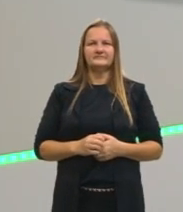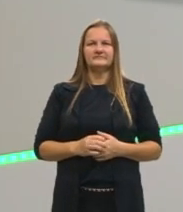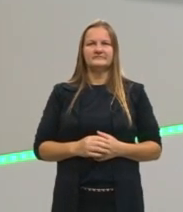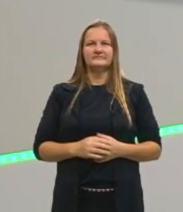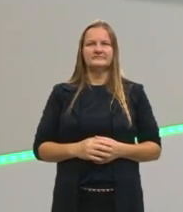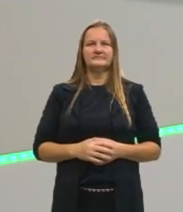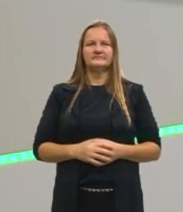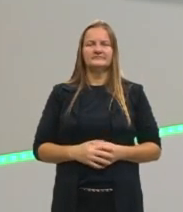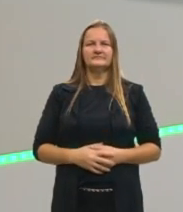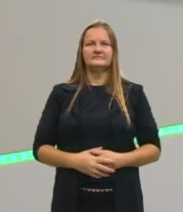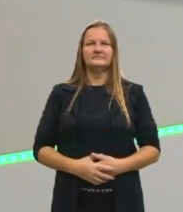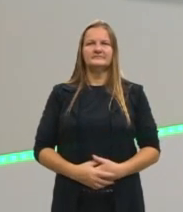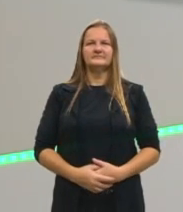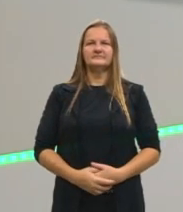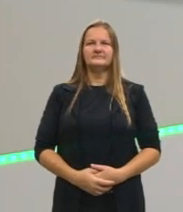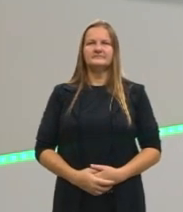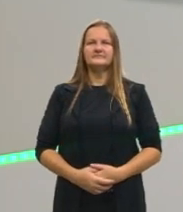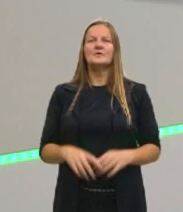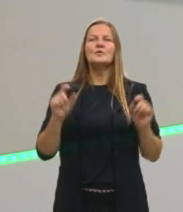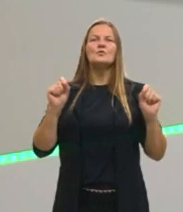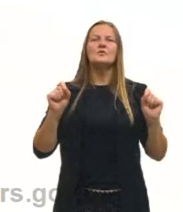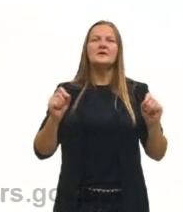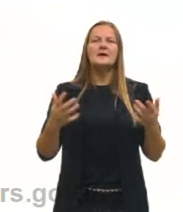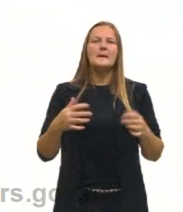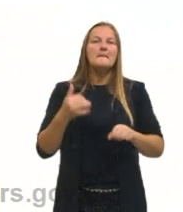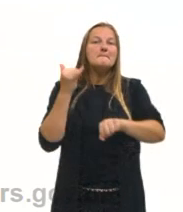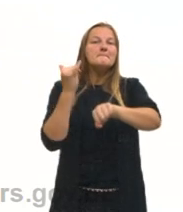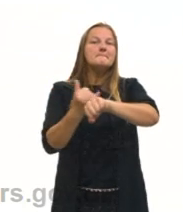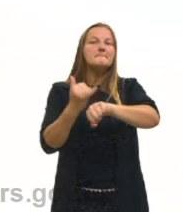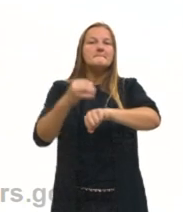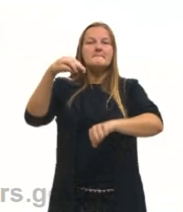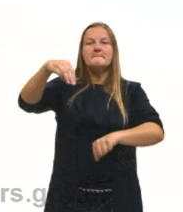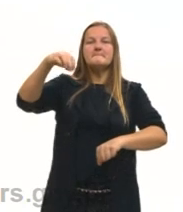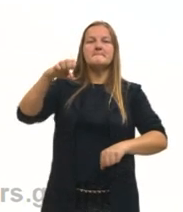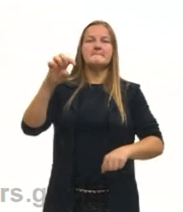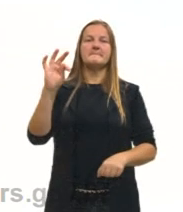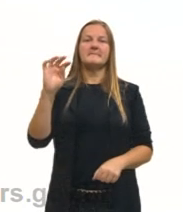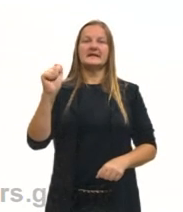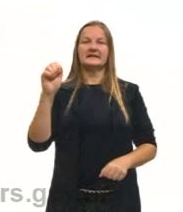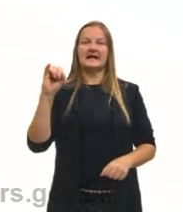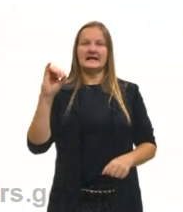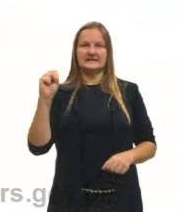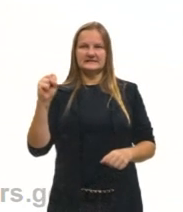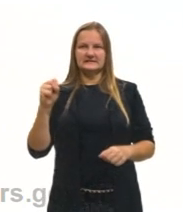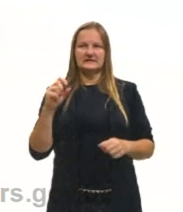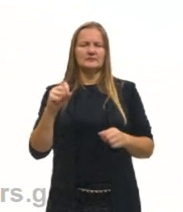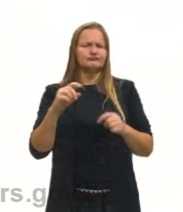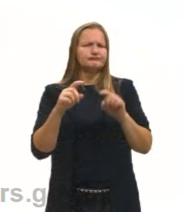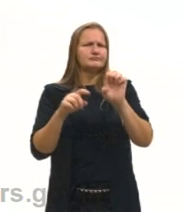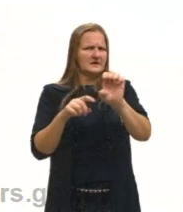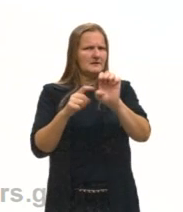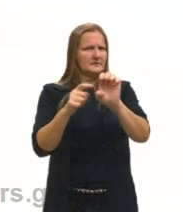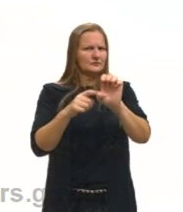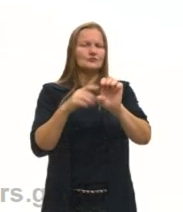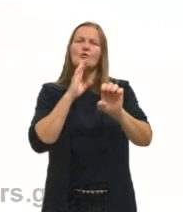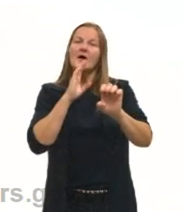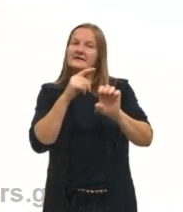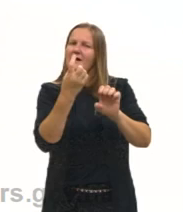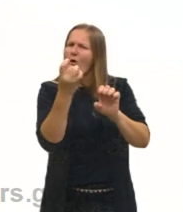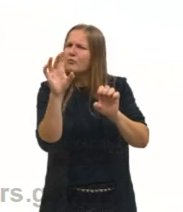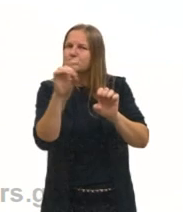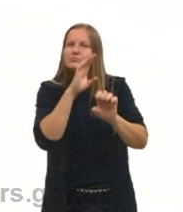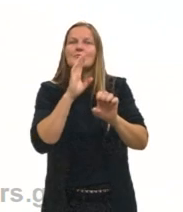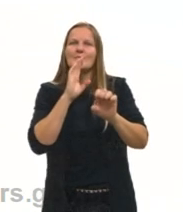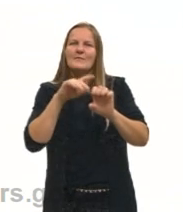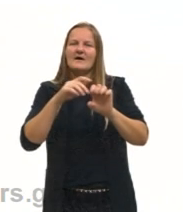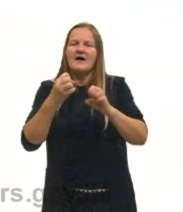né bom então o que que são os metais os metais são aqueles elementos a gente conhece os metais né eles têm